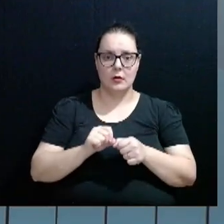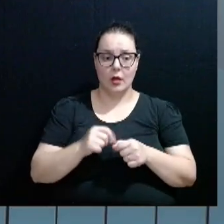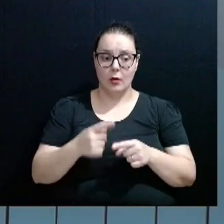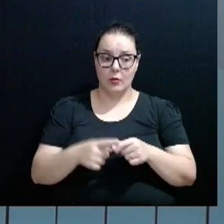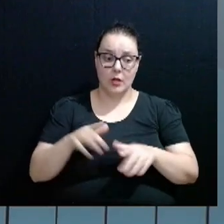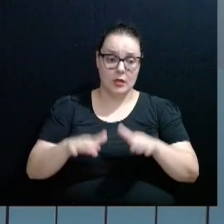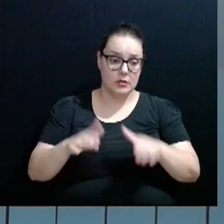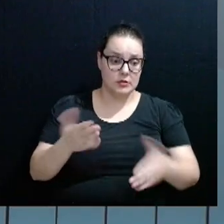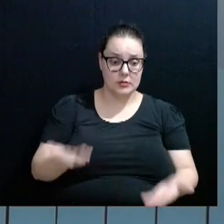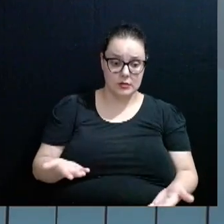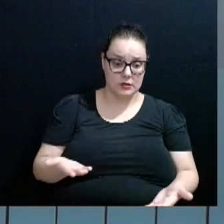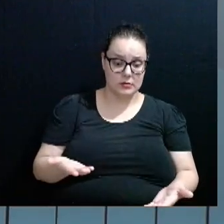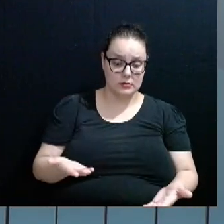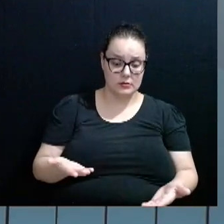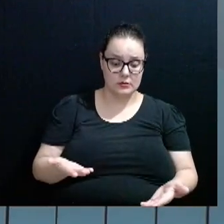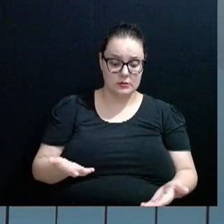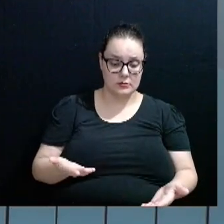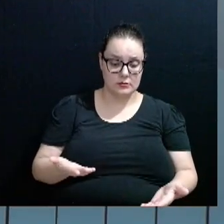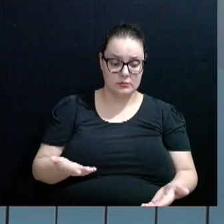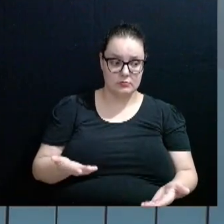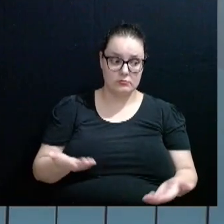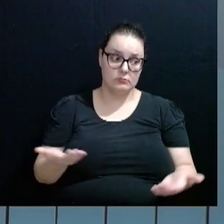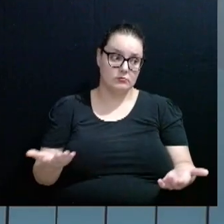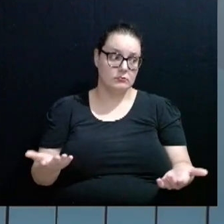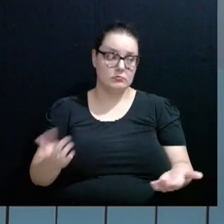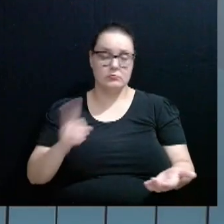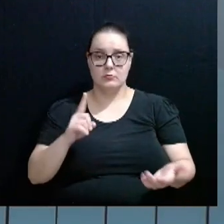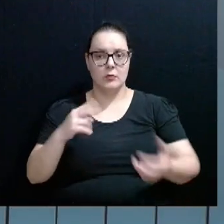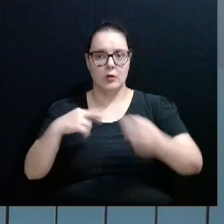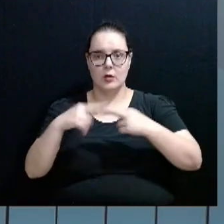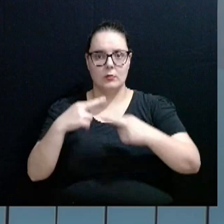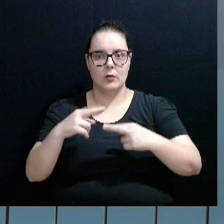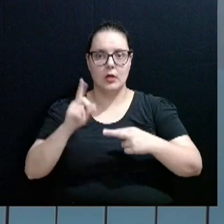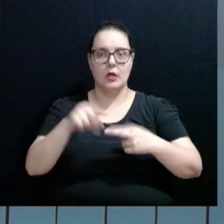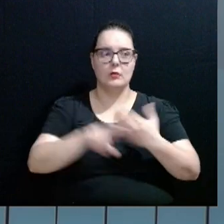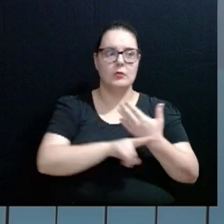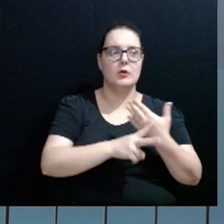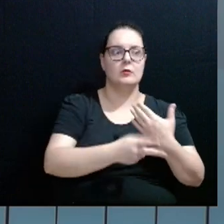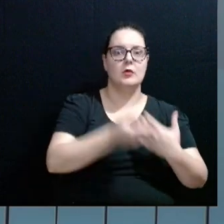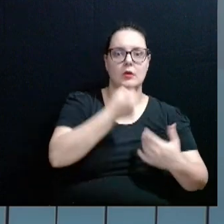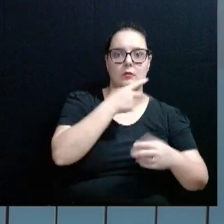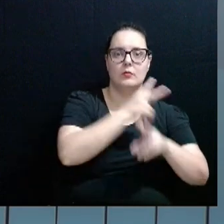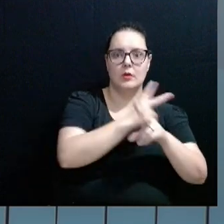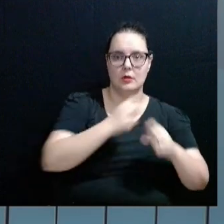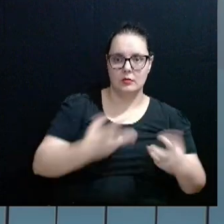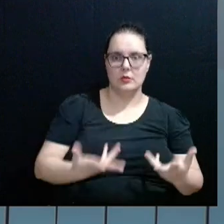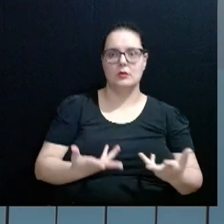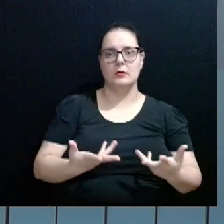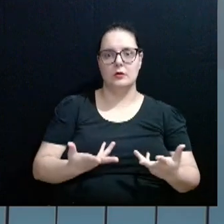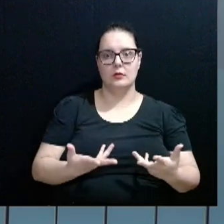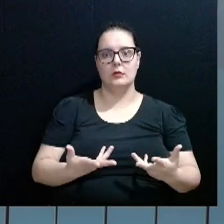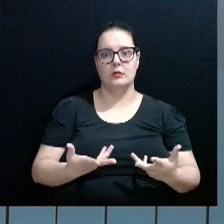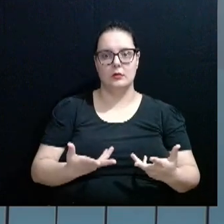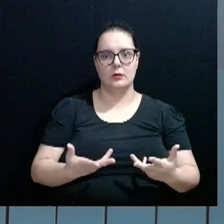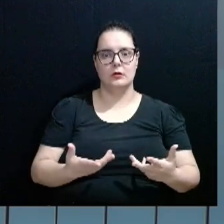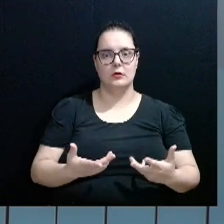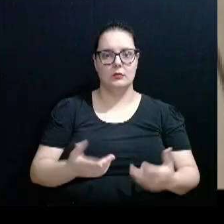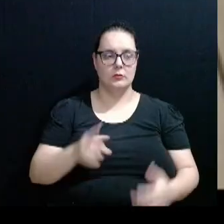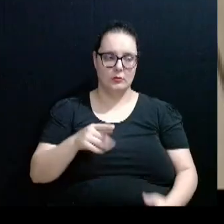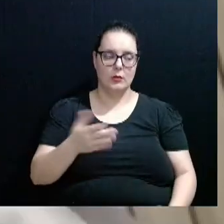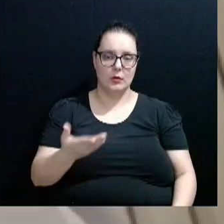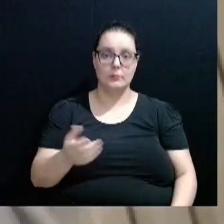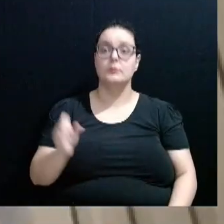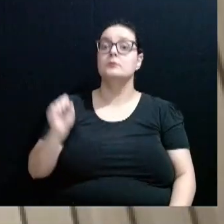pode não assimilar que isso é de fato da medicação que ela tomou, né?